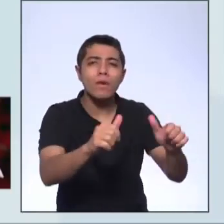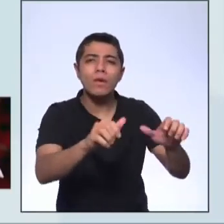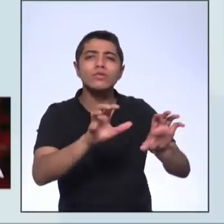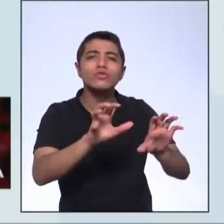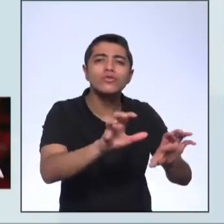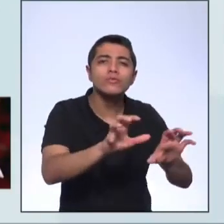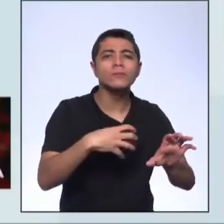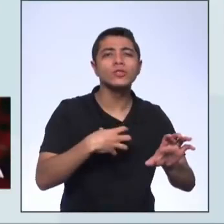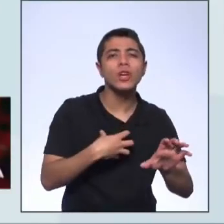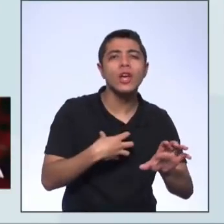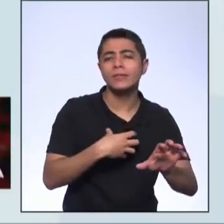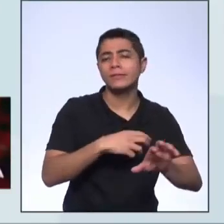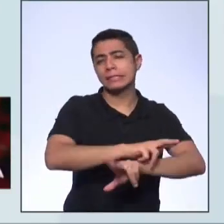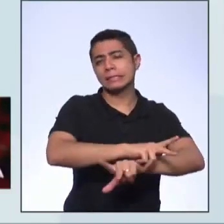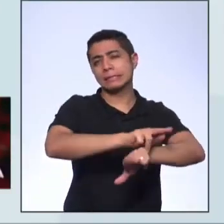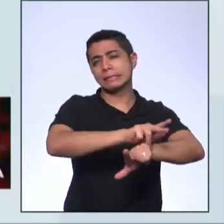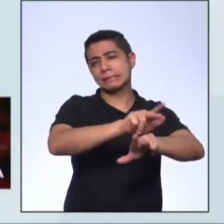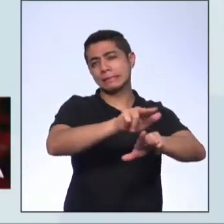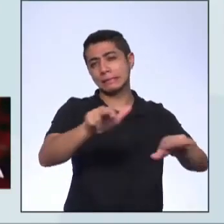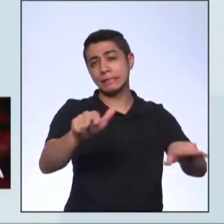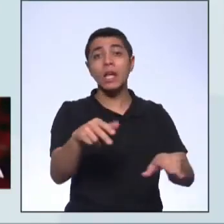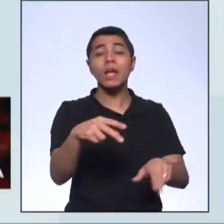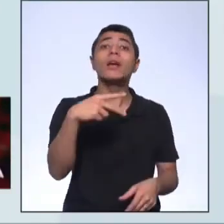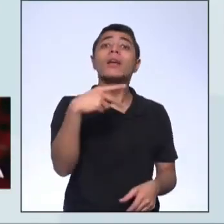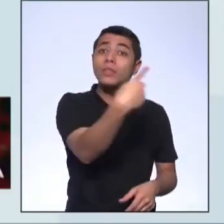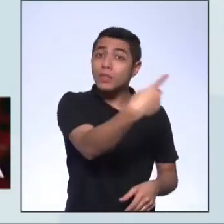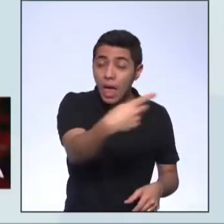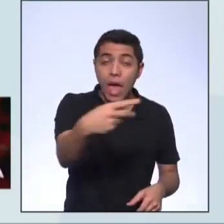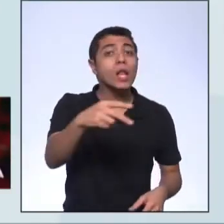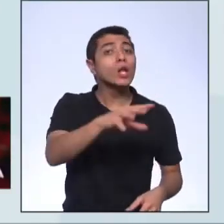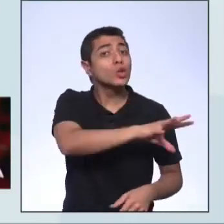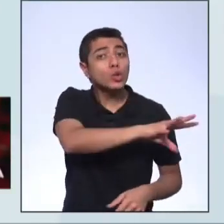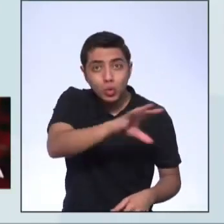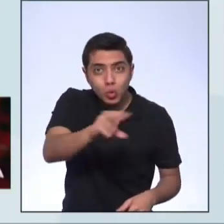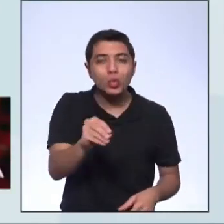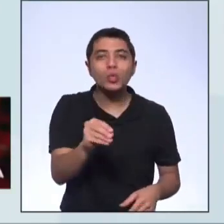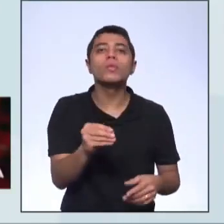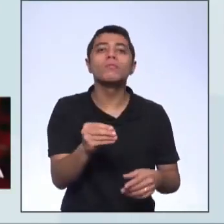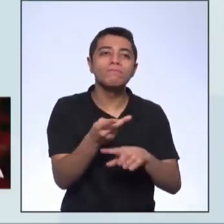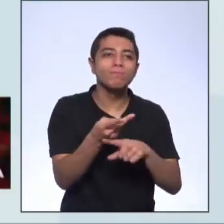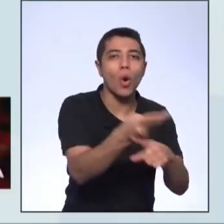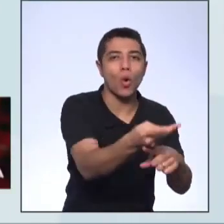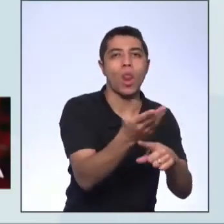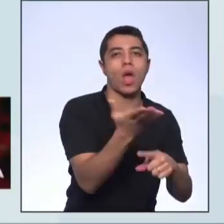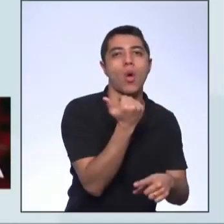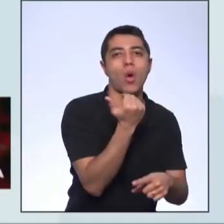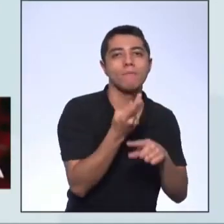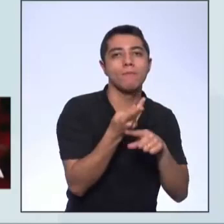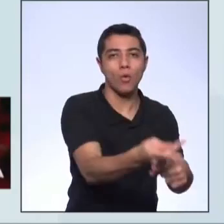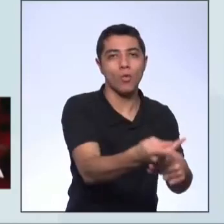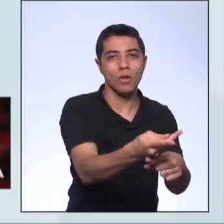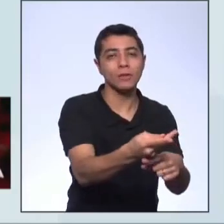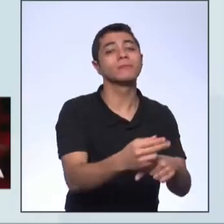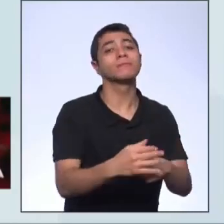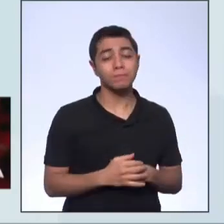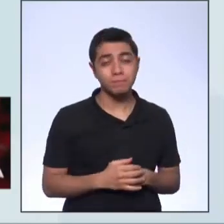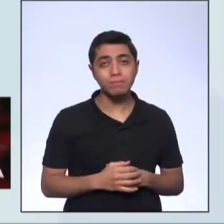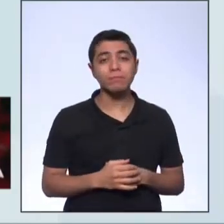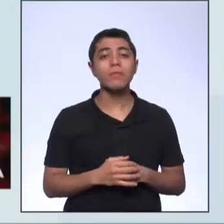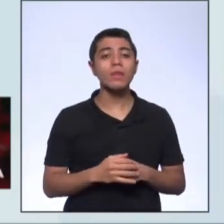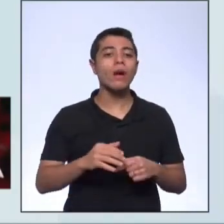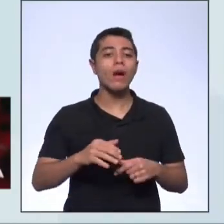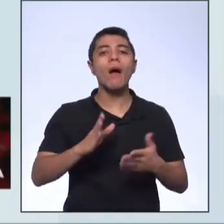possuem formas diferentes de se nutrir, mas todos são heterótrofos. Então, a gente tem aí muitos de vida livre, outros são fixos,